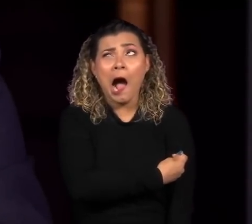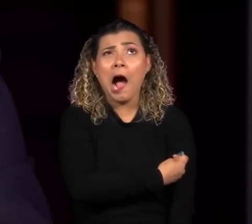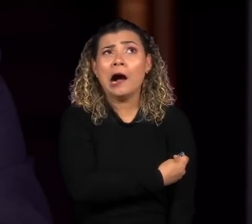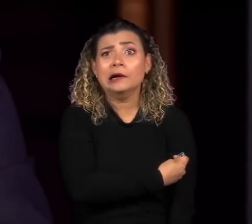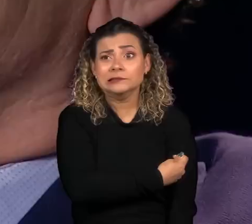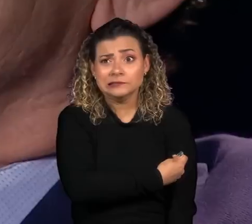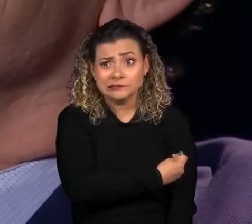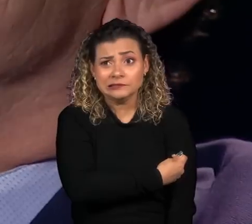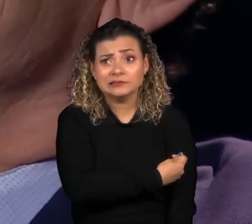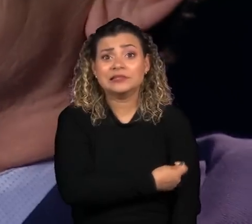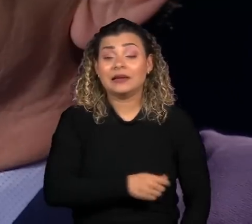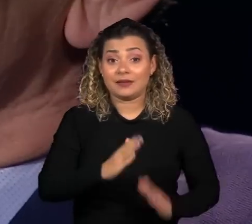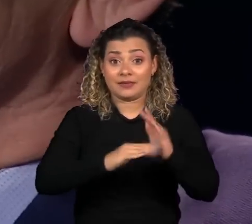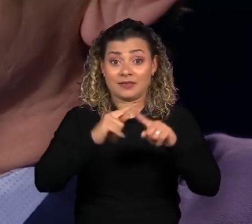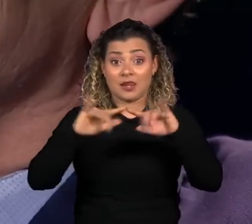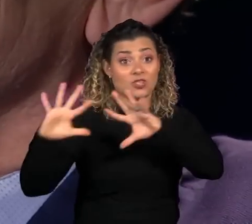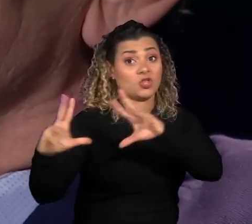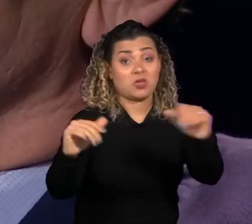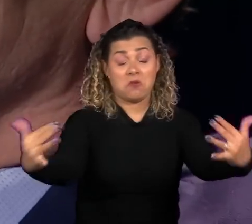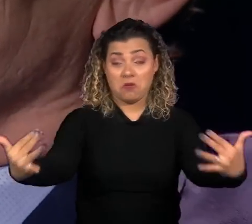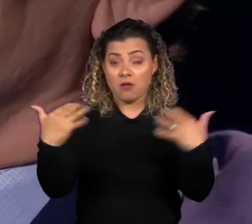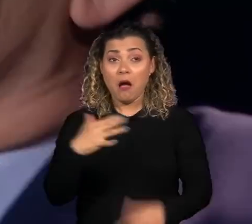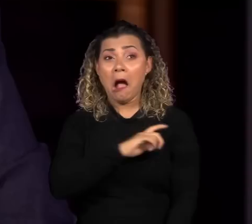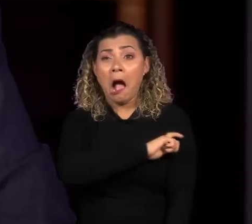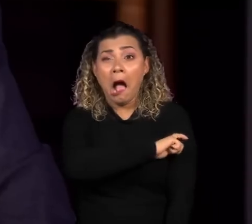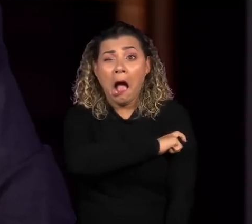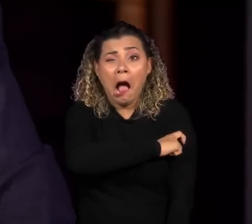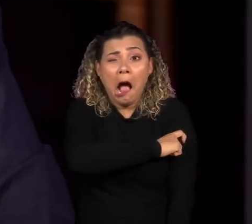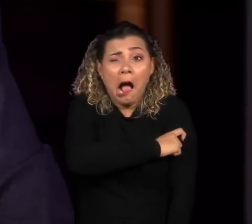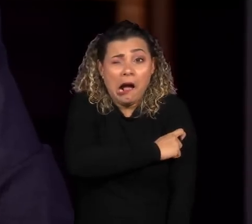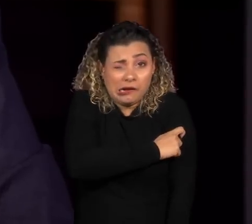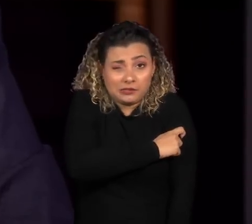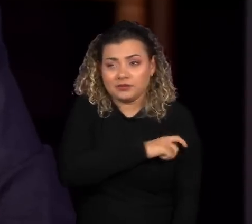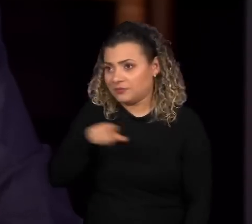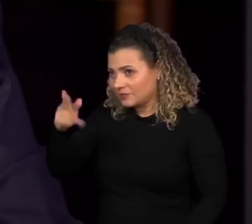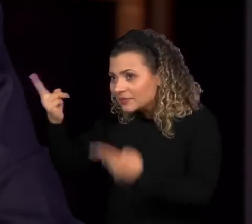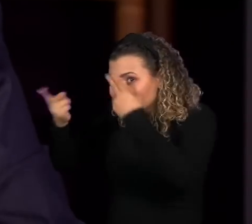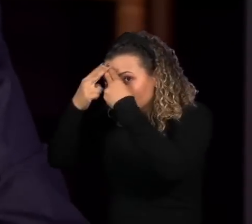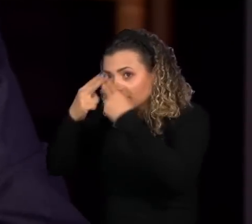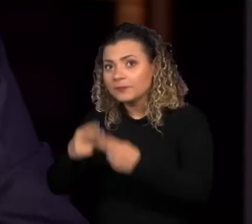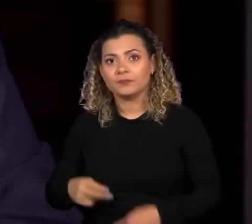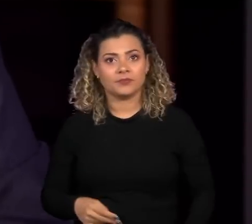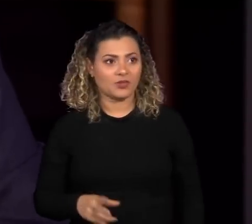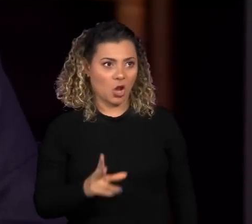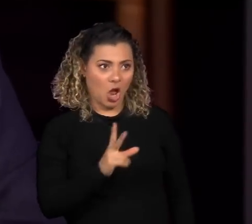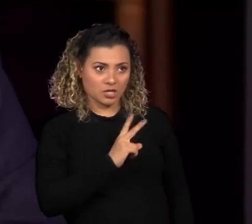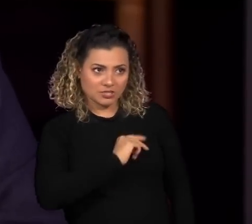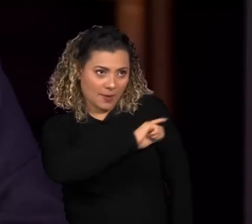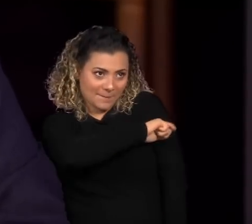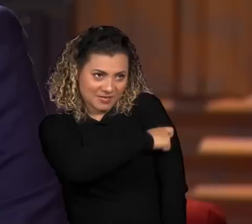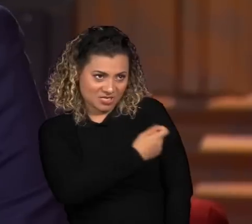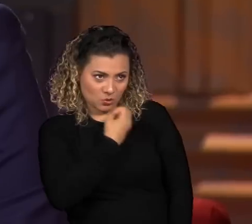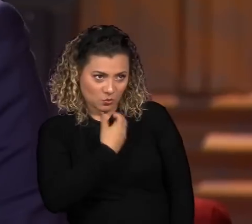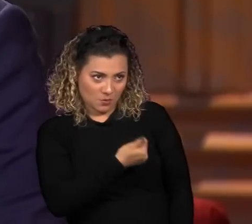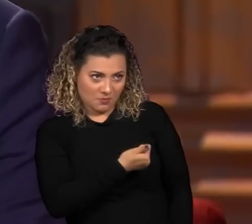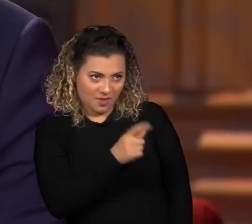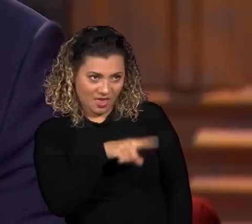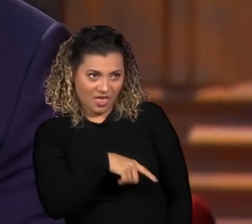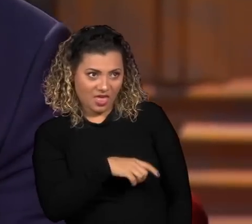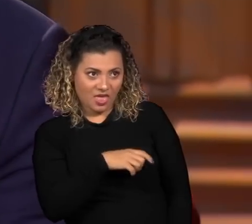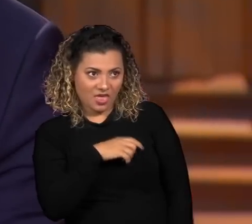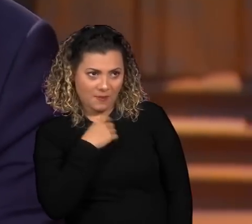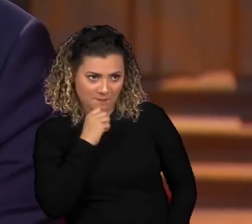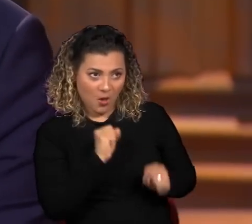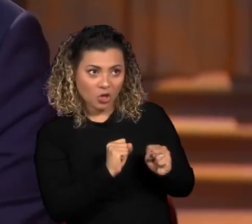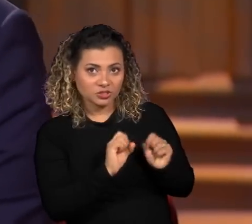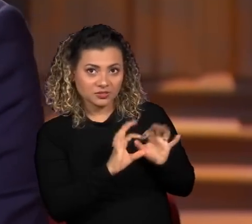igreja ali naquela. Entendi. E você se traumatizou? O quê? Você acha que beliscão tudo bem?